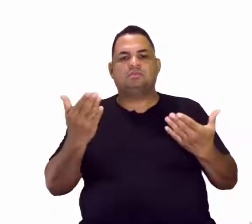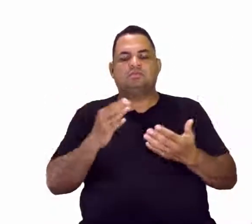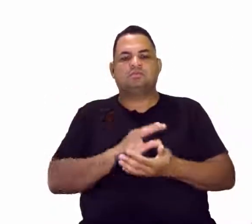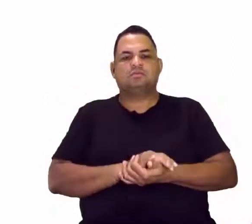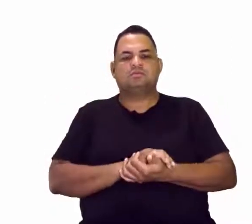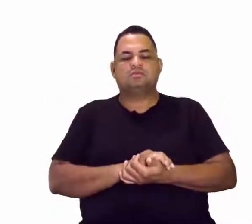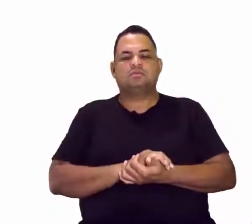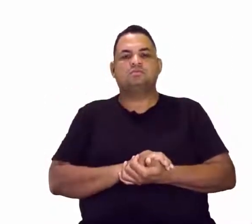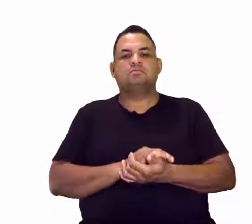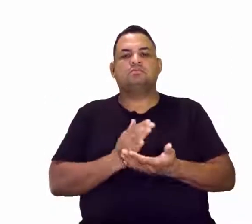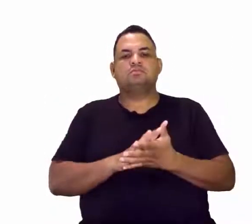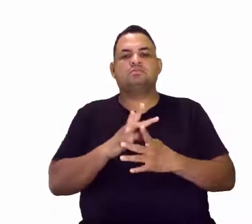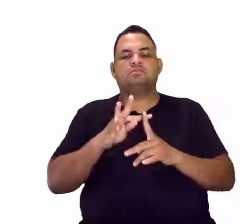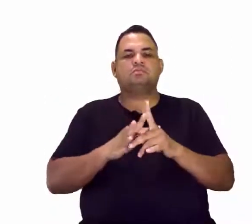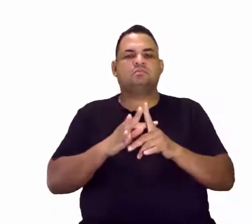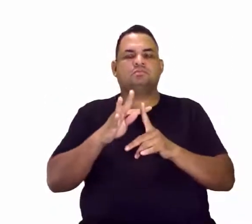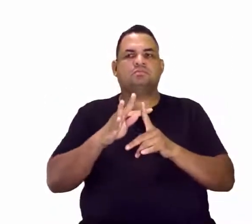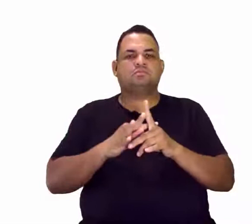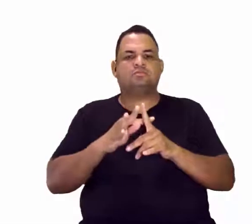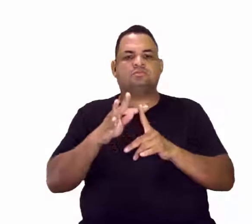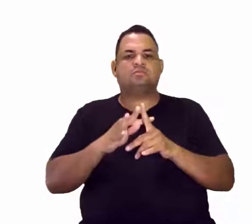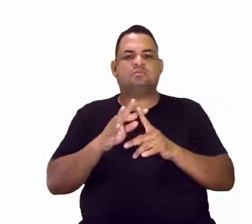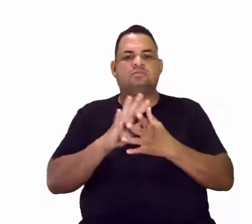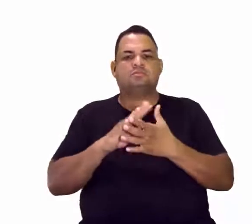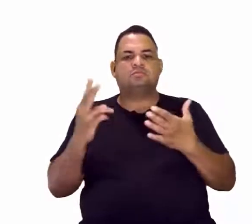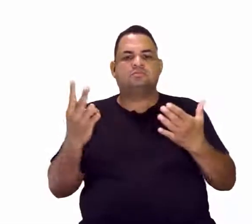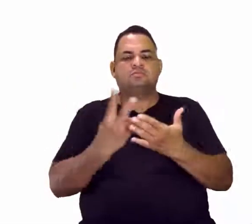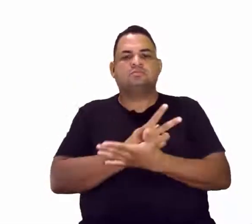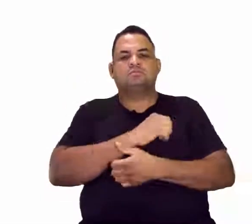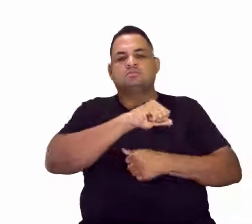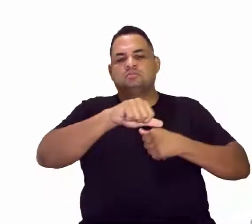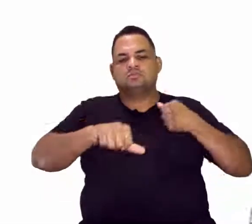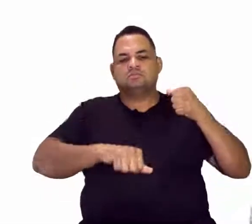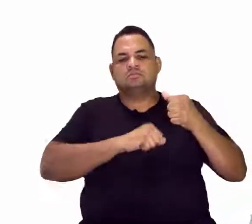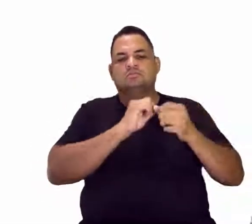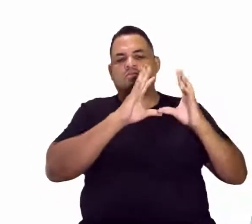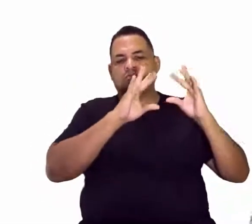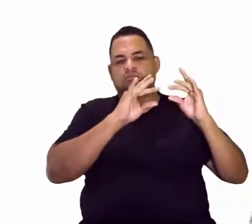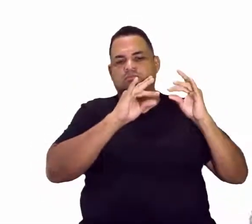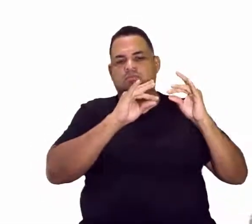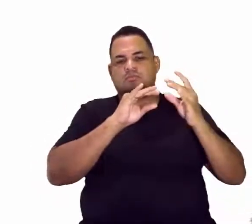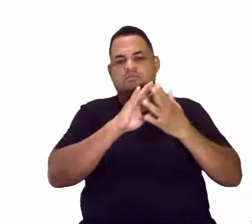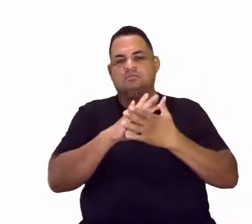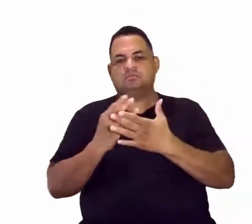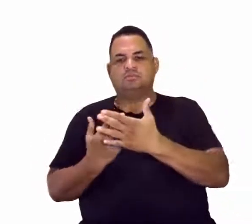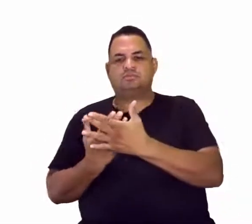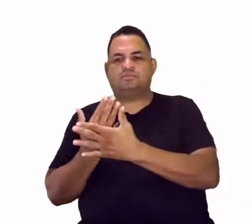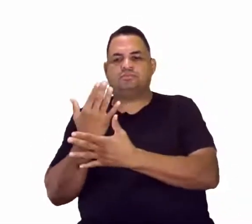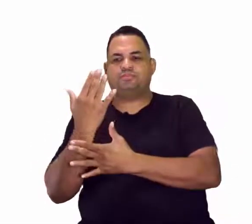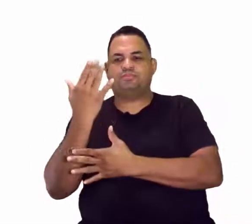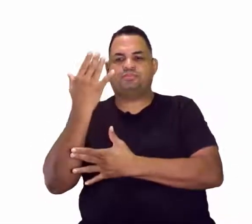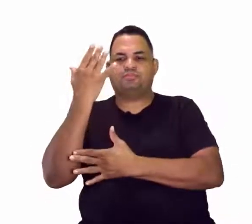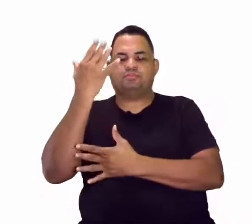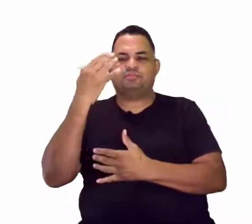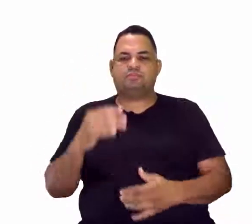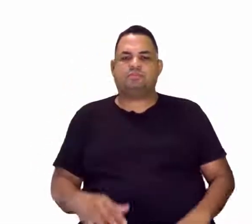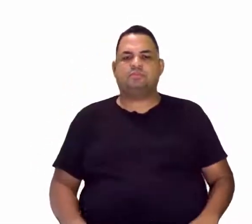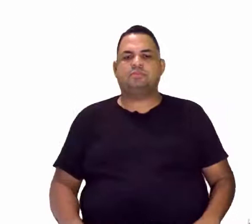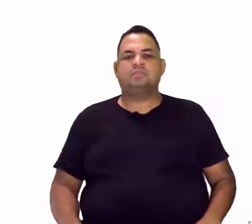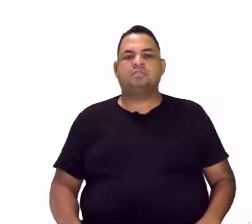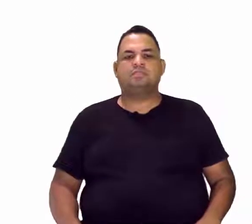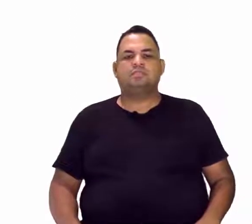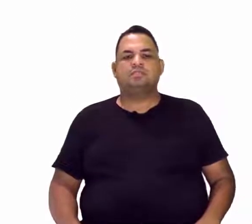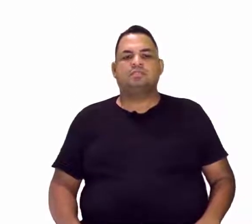é a temperatura em que ocorre a mudança do líquido para o vapor, para o gasoso.